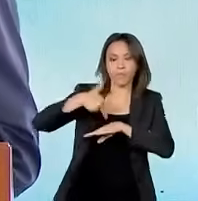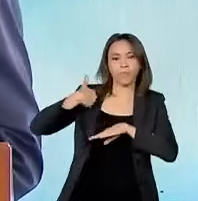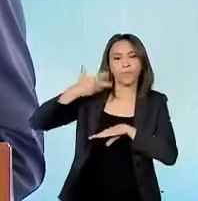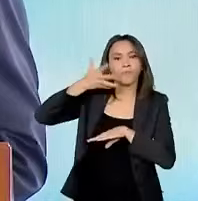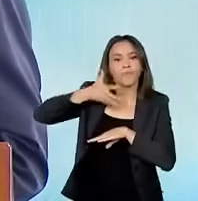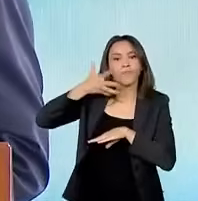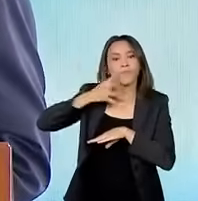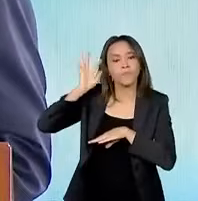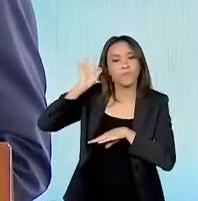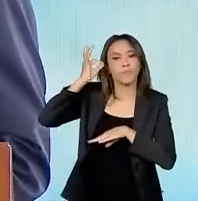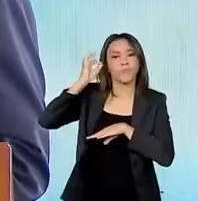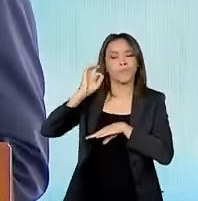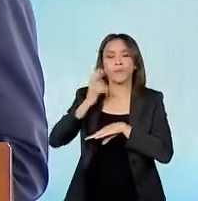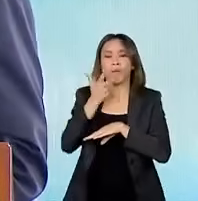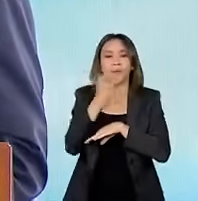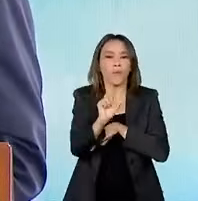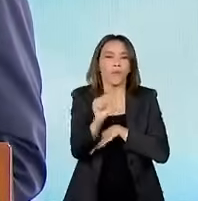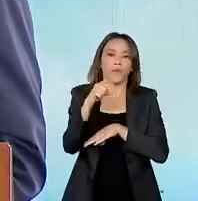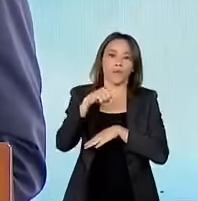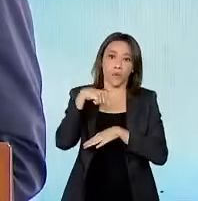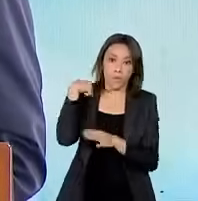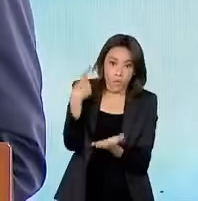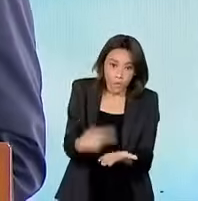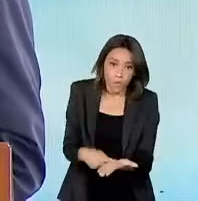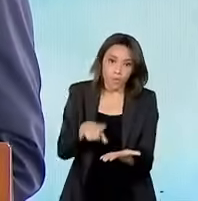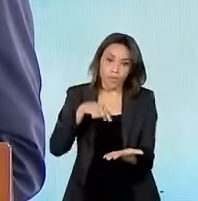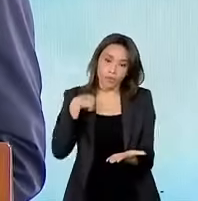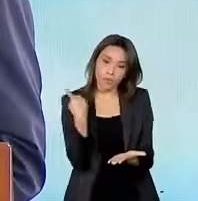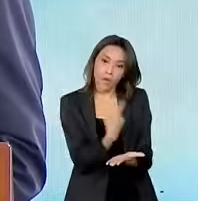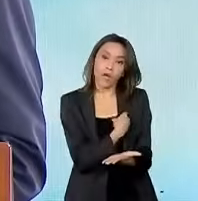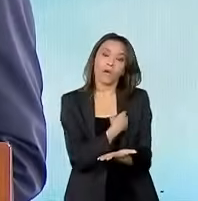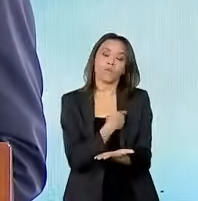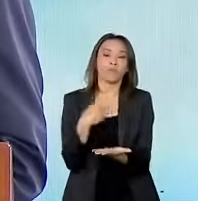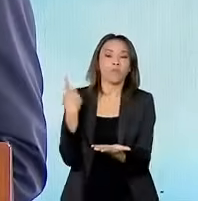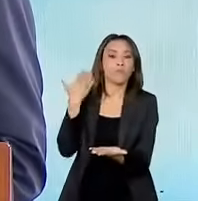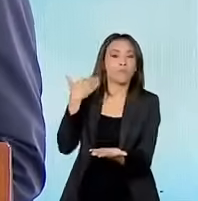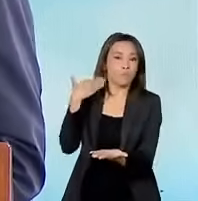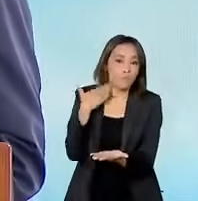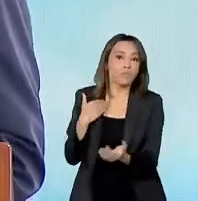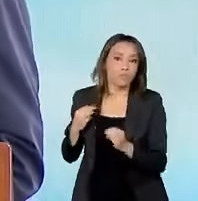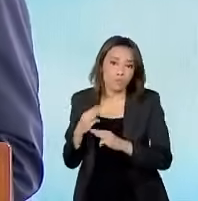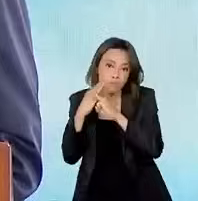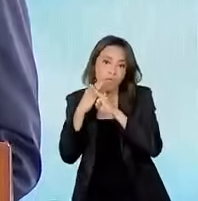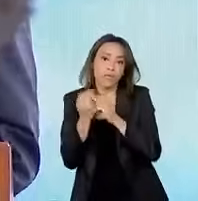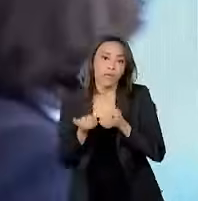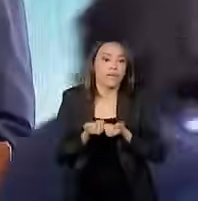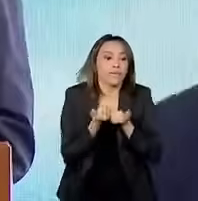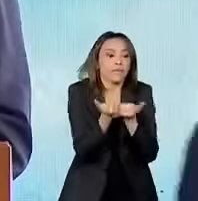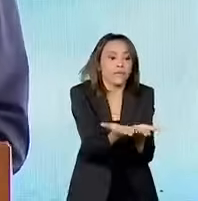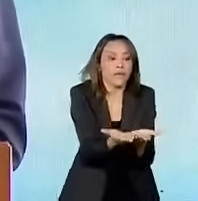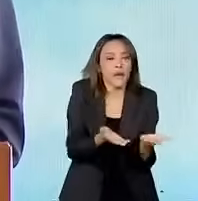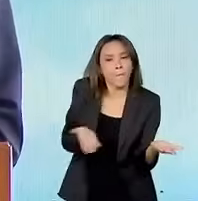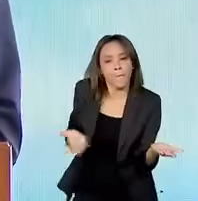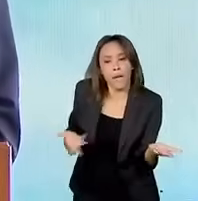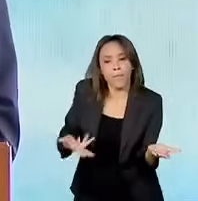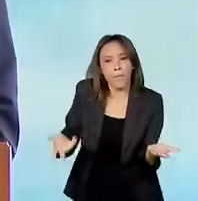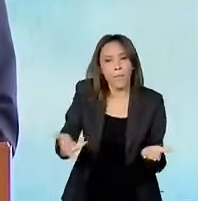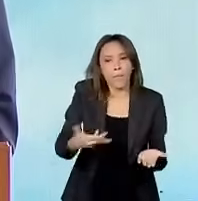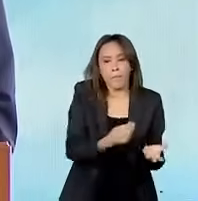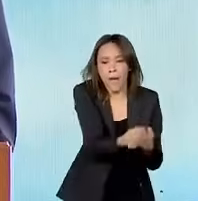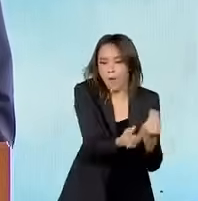dizer do compromisso nosso da Caixa Econômica de entregar de forma célere, rápida e